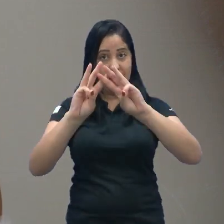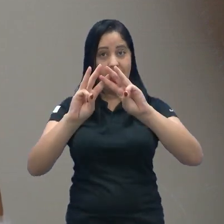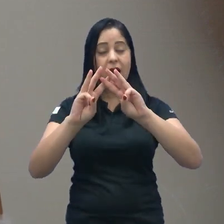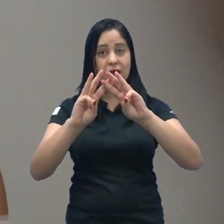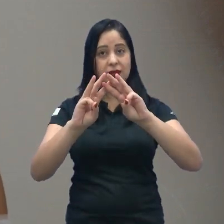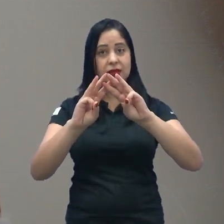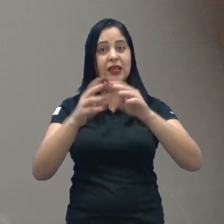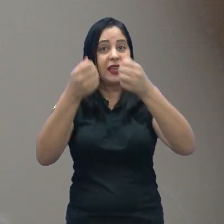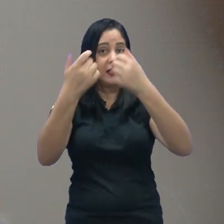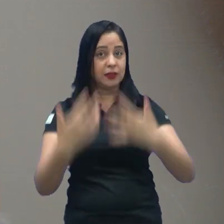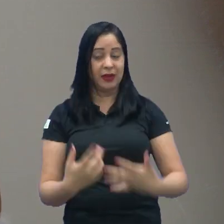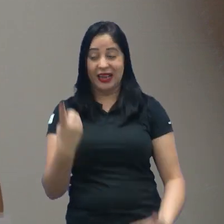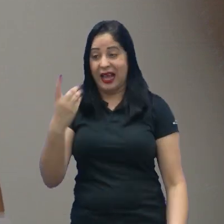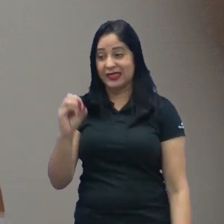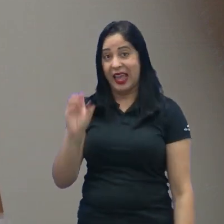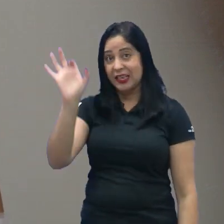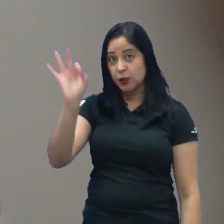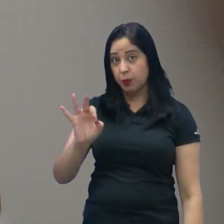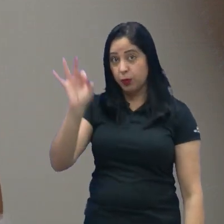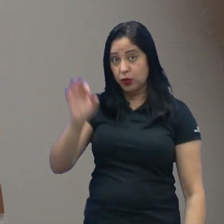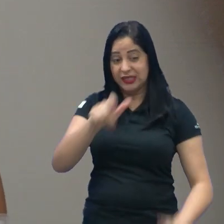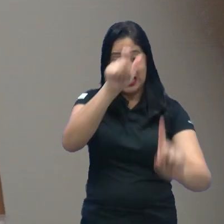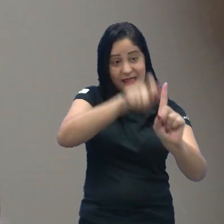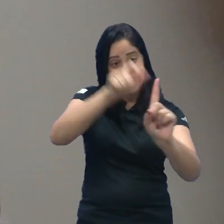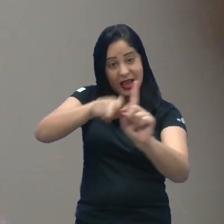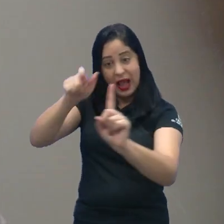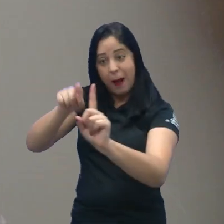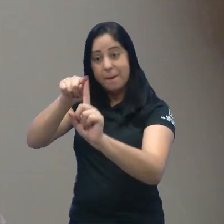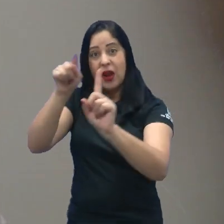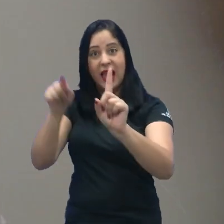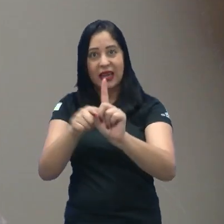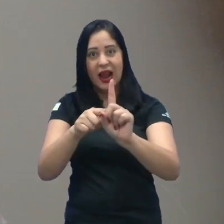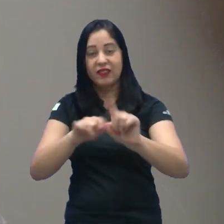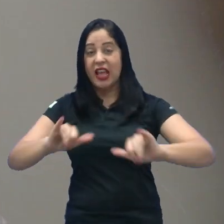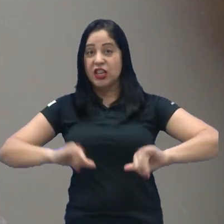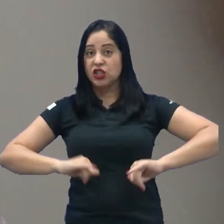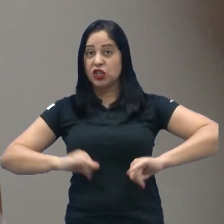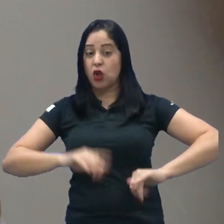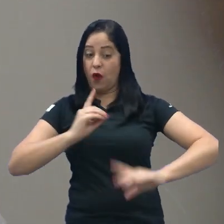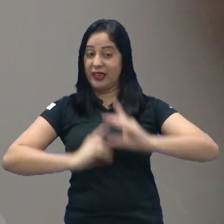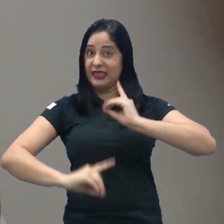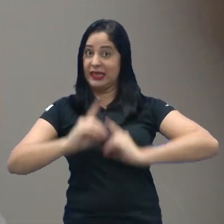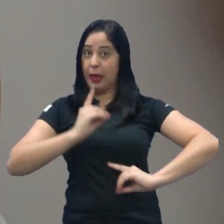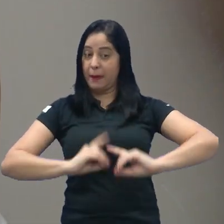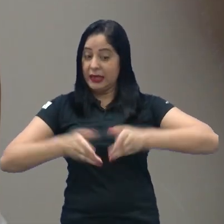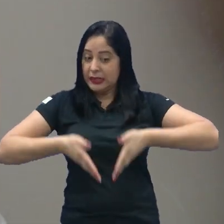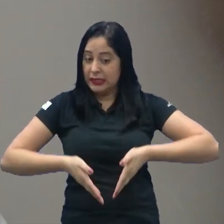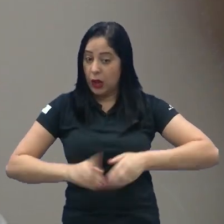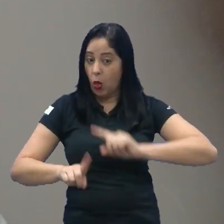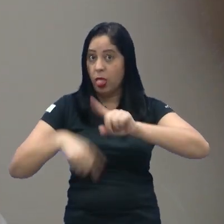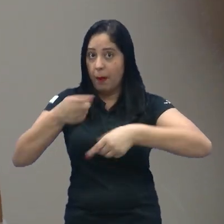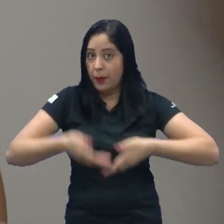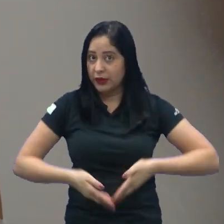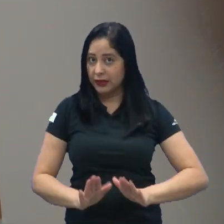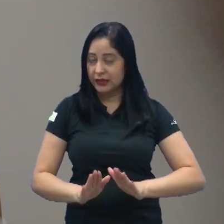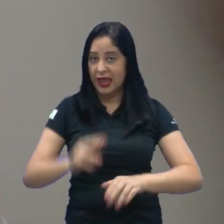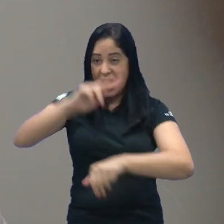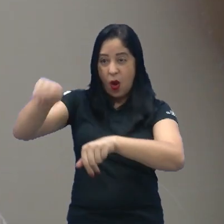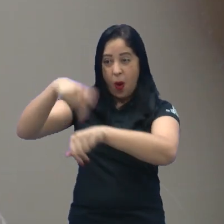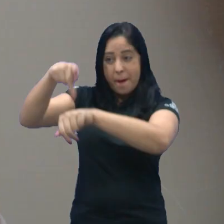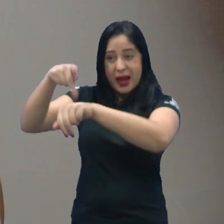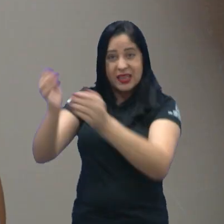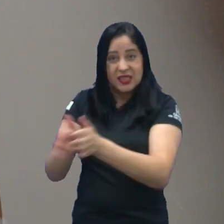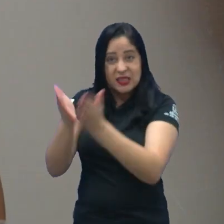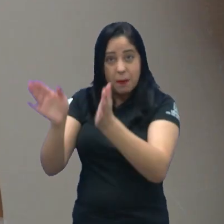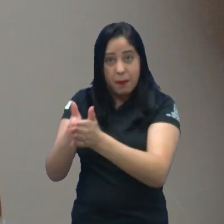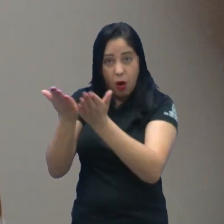que 10% das gestantes no mundo sofrem de depressão pós-parto. Em países de baixa renda, esse número pode